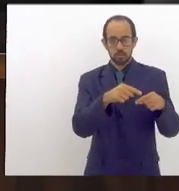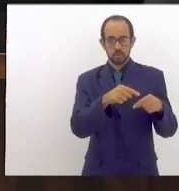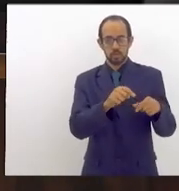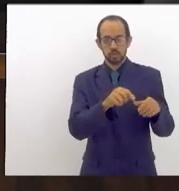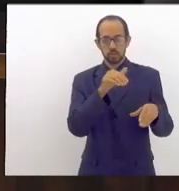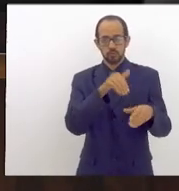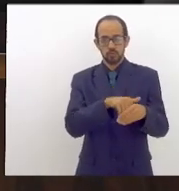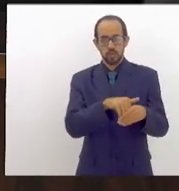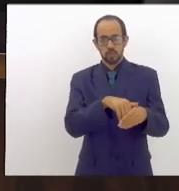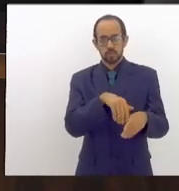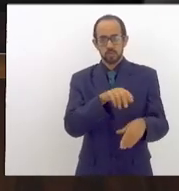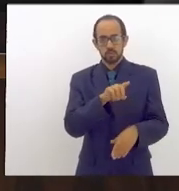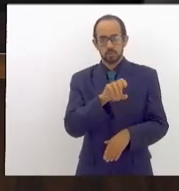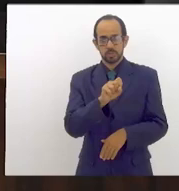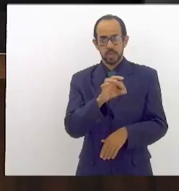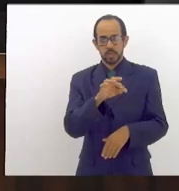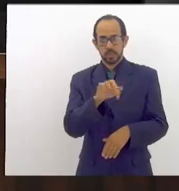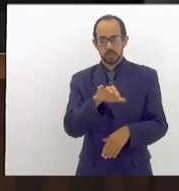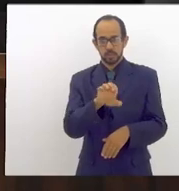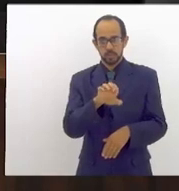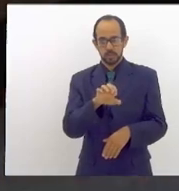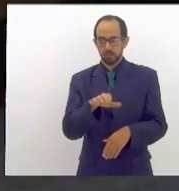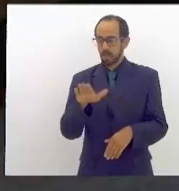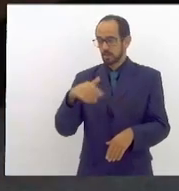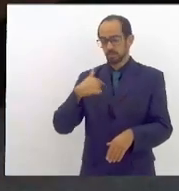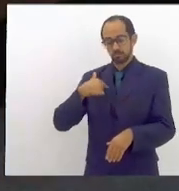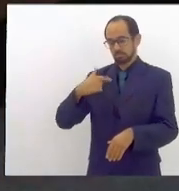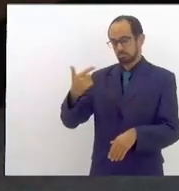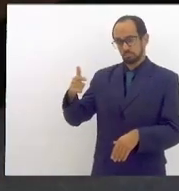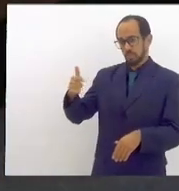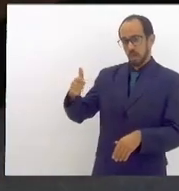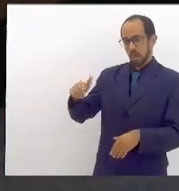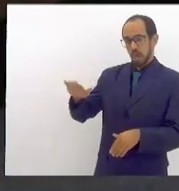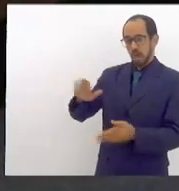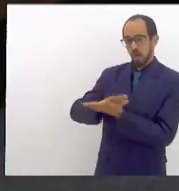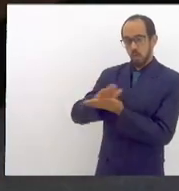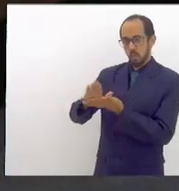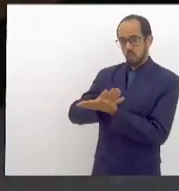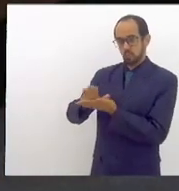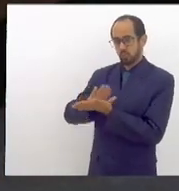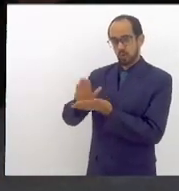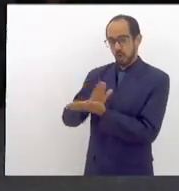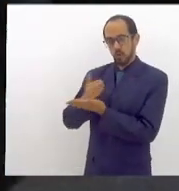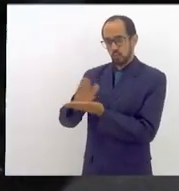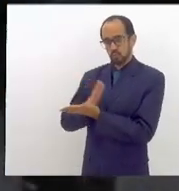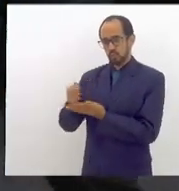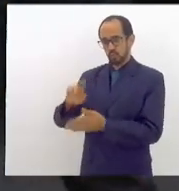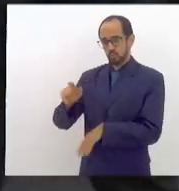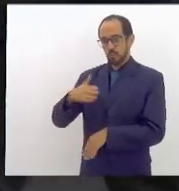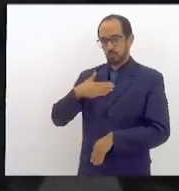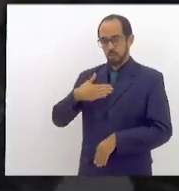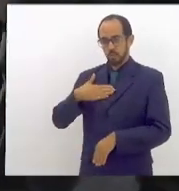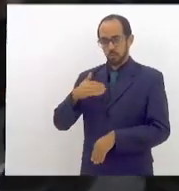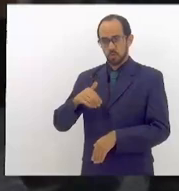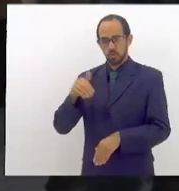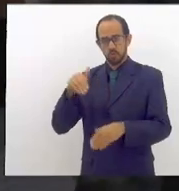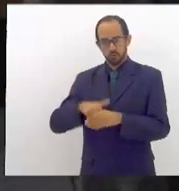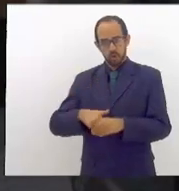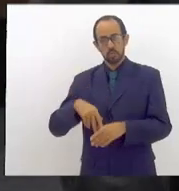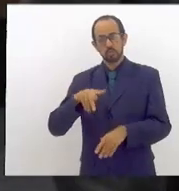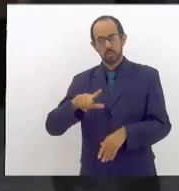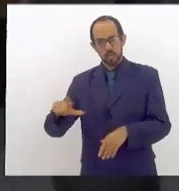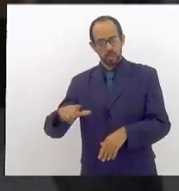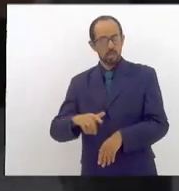tem destaque aqui que não é meu eu não sei bota bota o rito normal volta o projeto